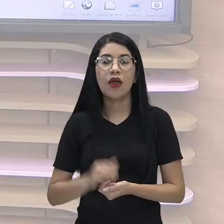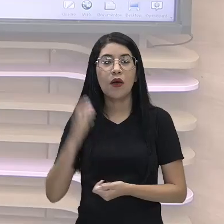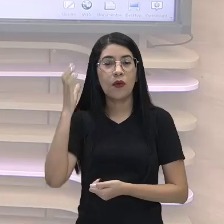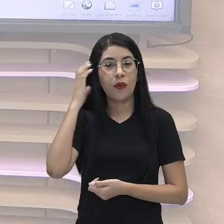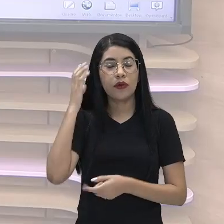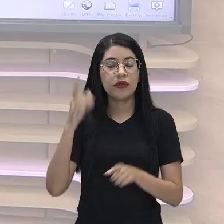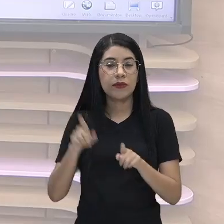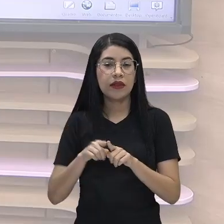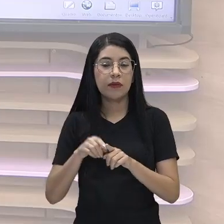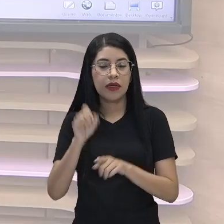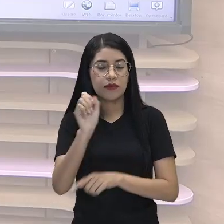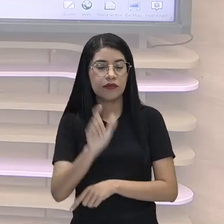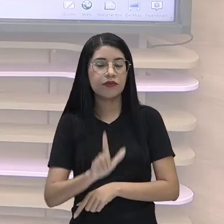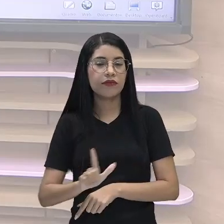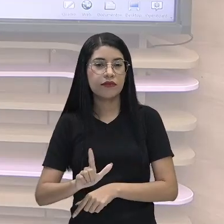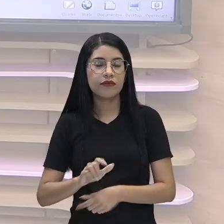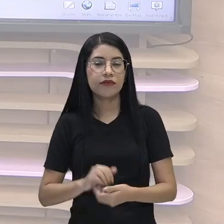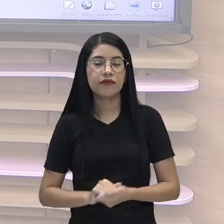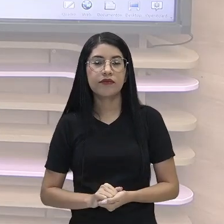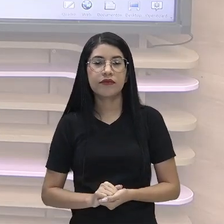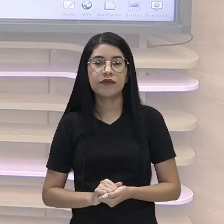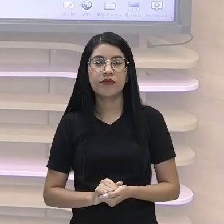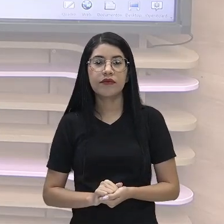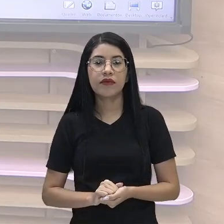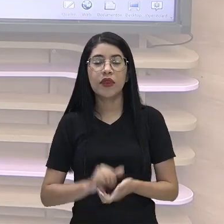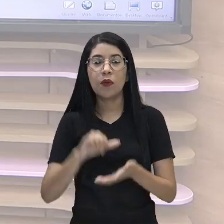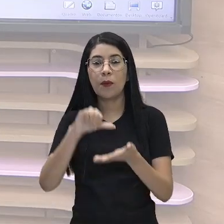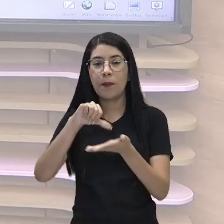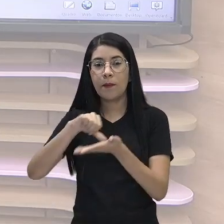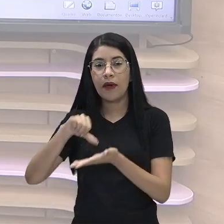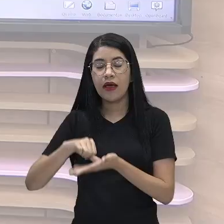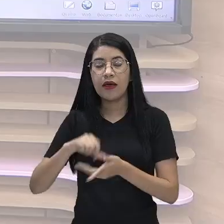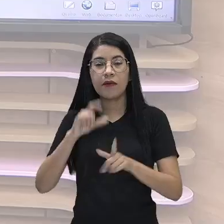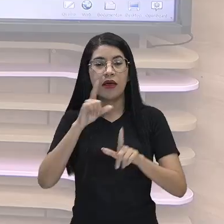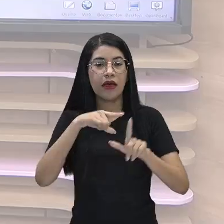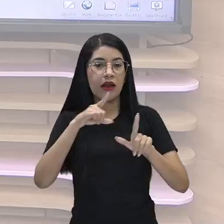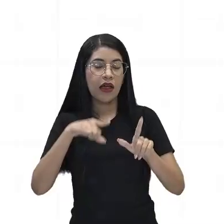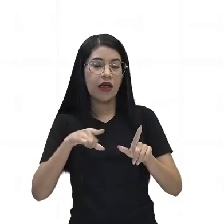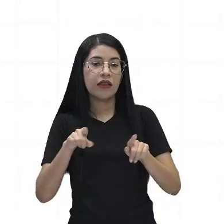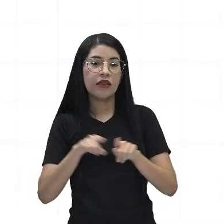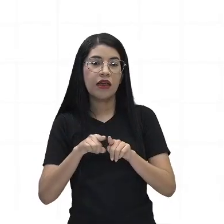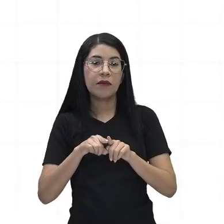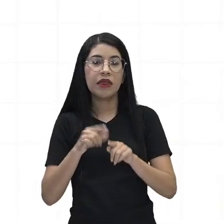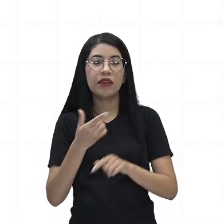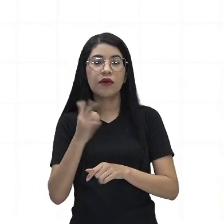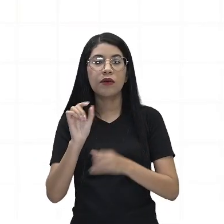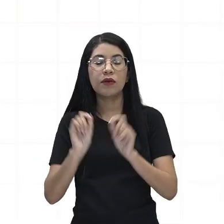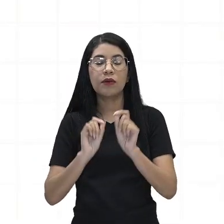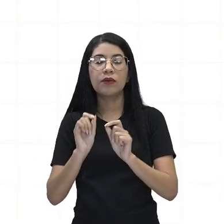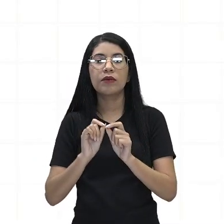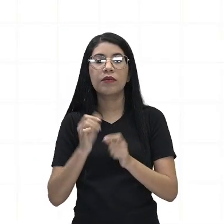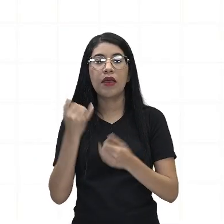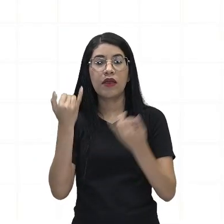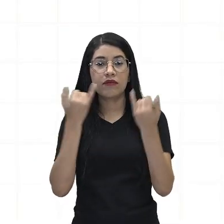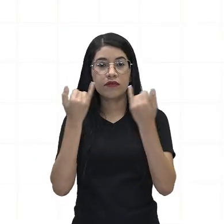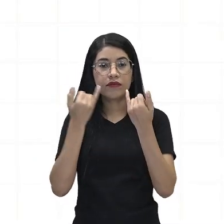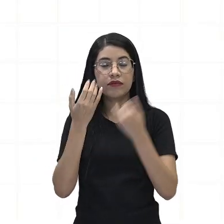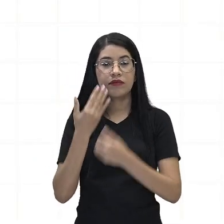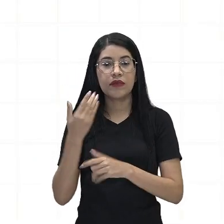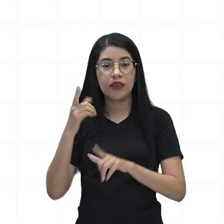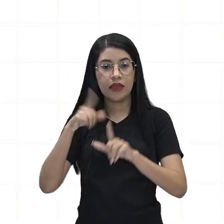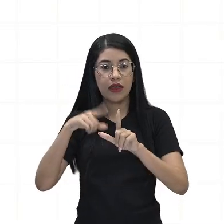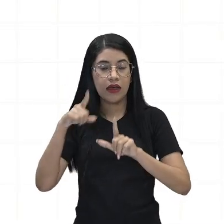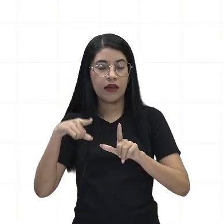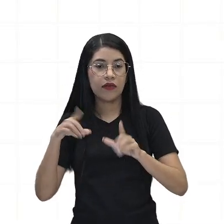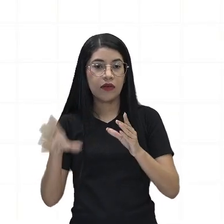sul. Além dos mapas, dos gráficos, a gente também tem os infográficos, que nos trazem aí muitas